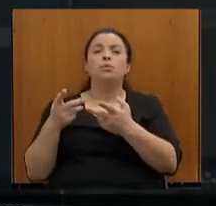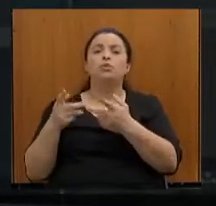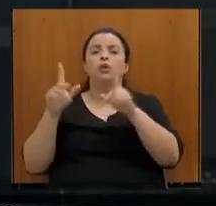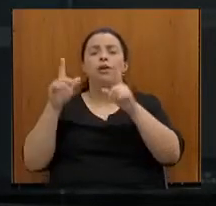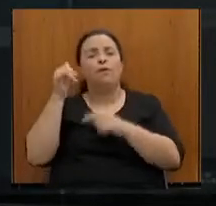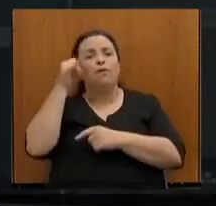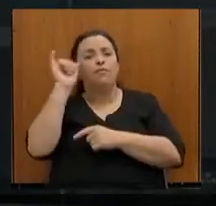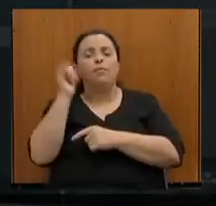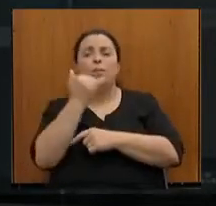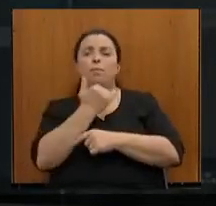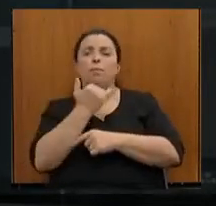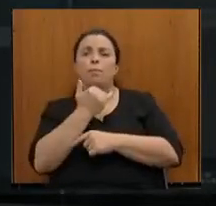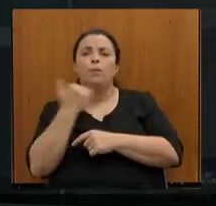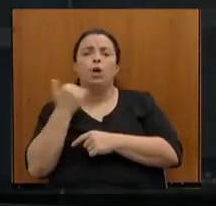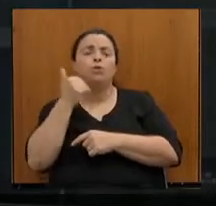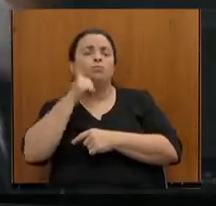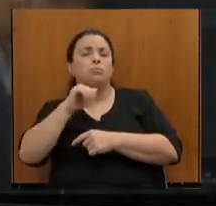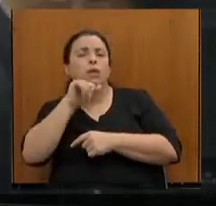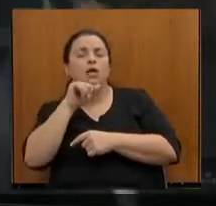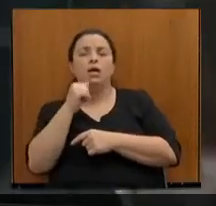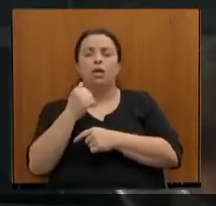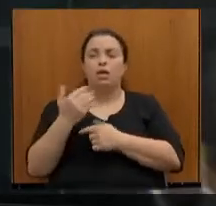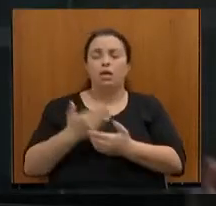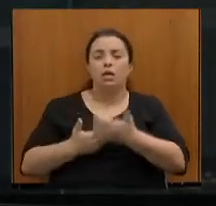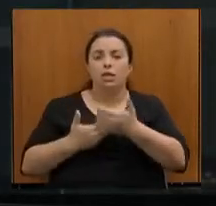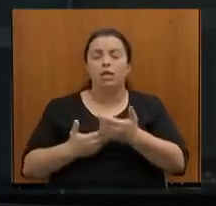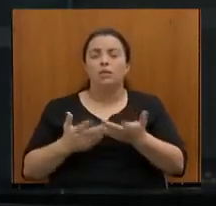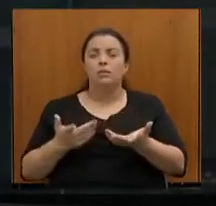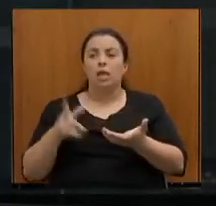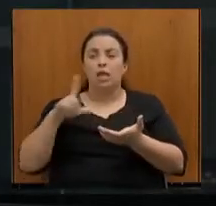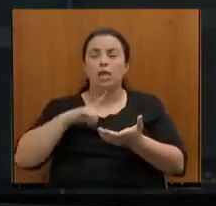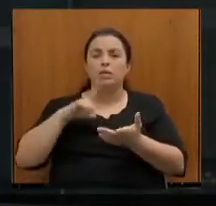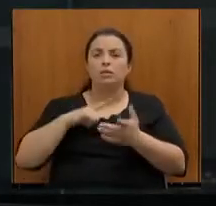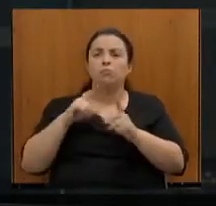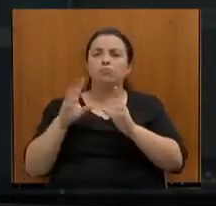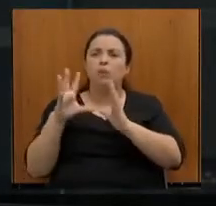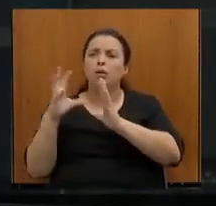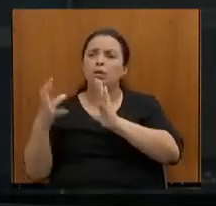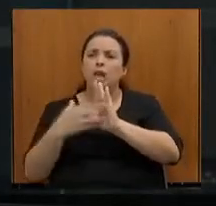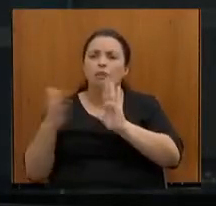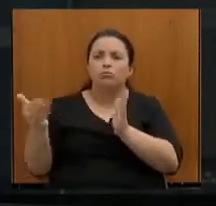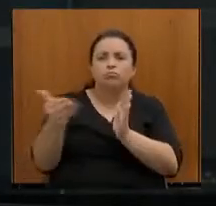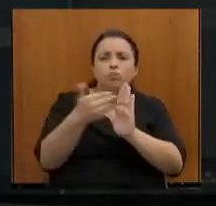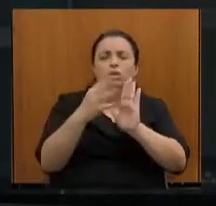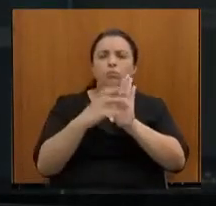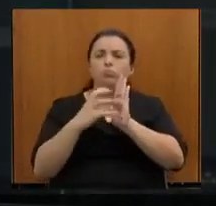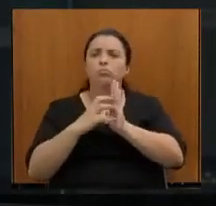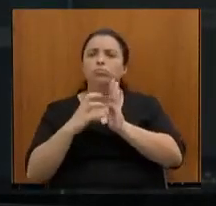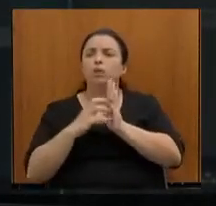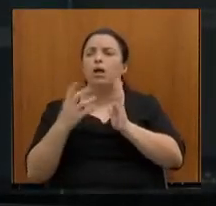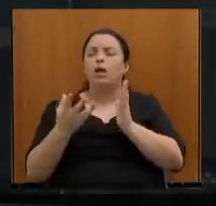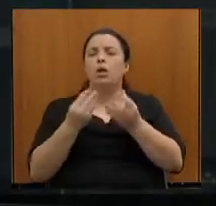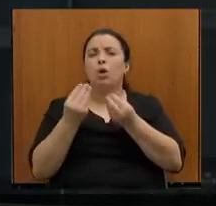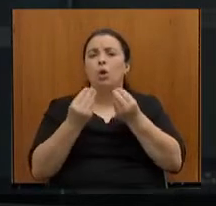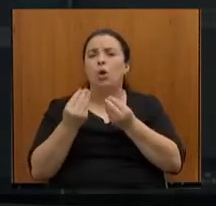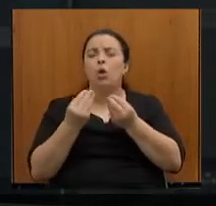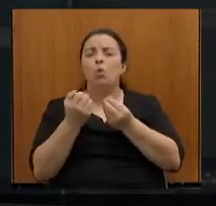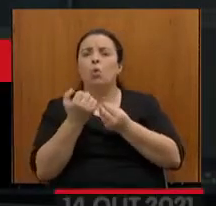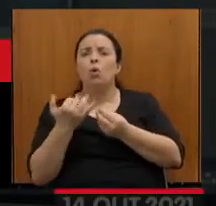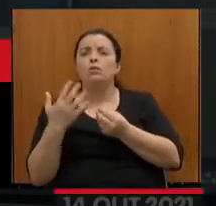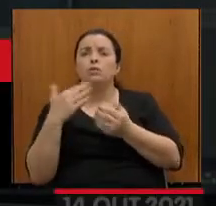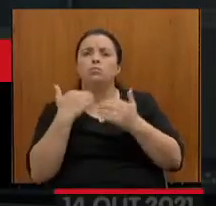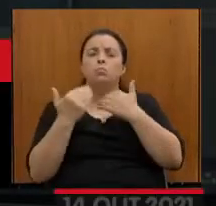investigação sanitária dos óbitos, com o objetivo de identificar as necessidades de saúde e as respostas a essas demandas,